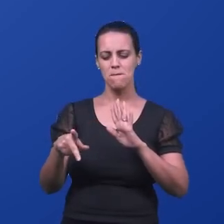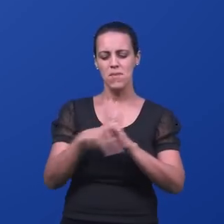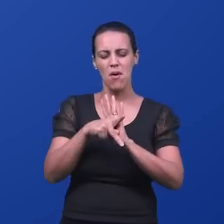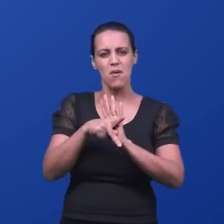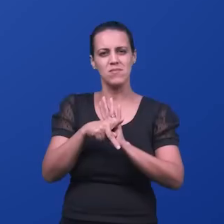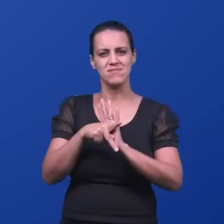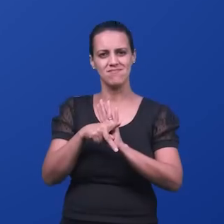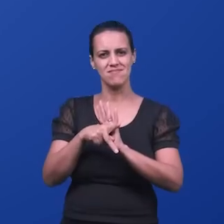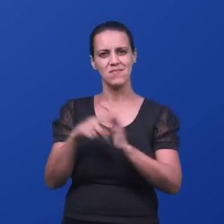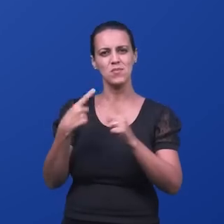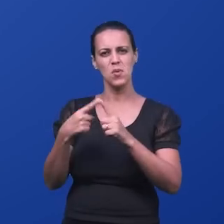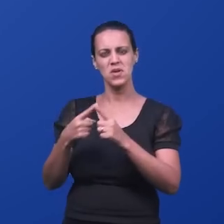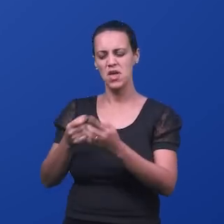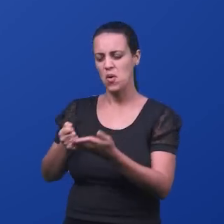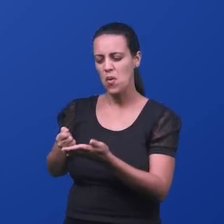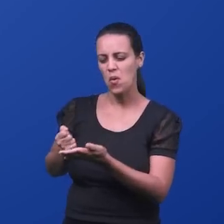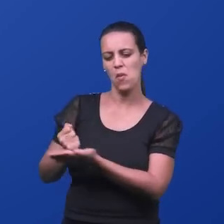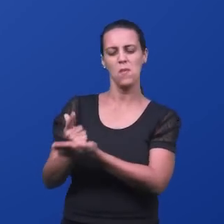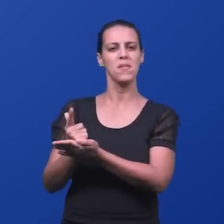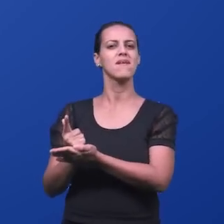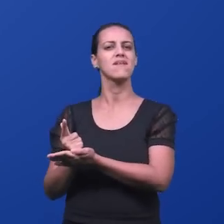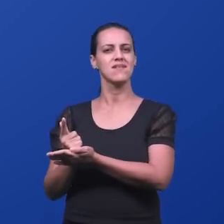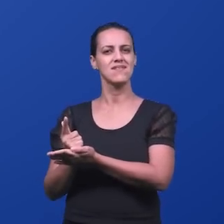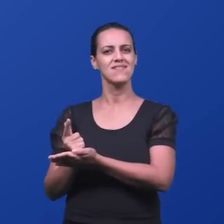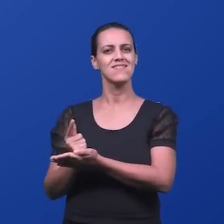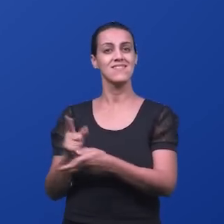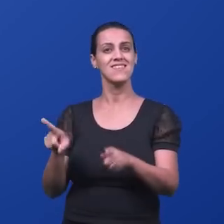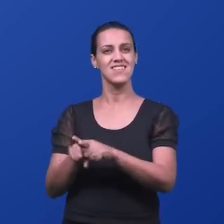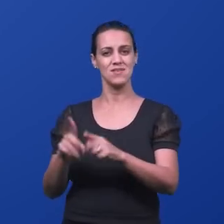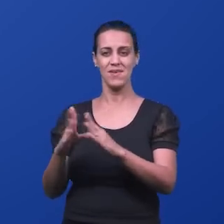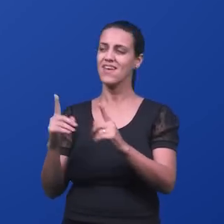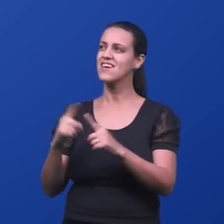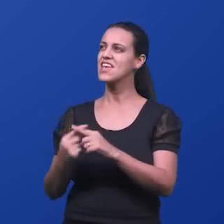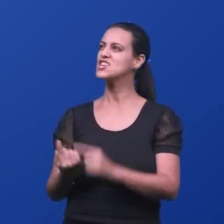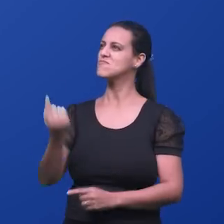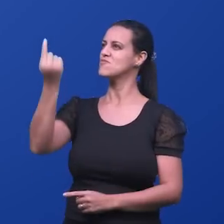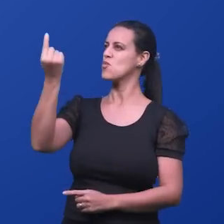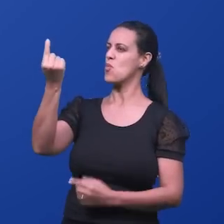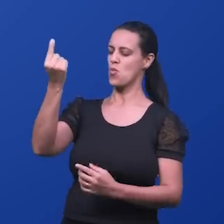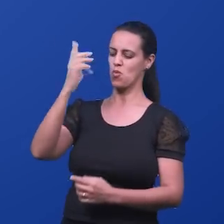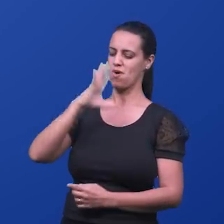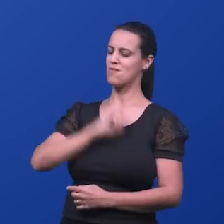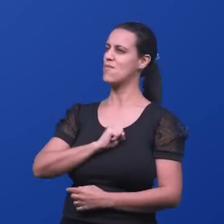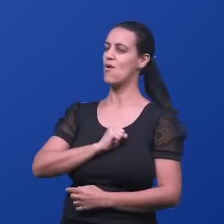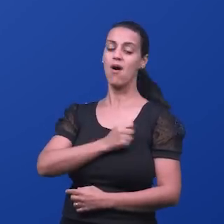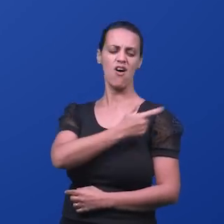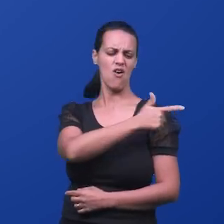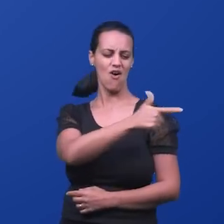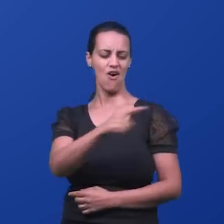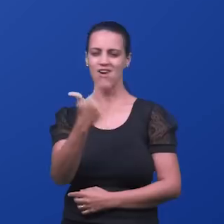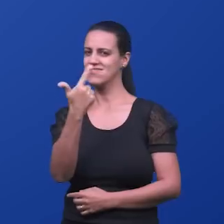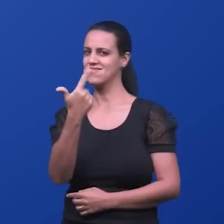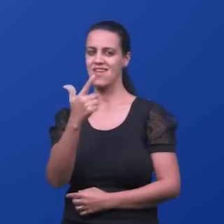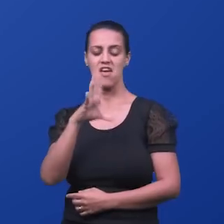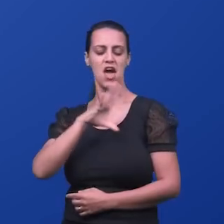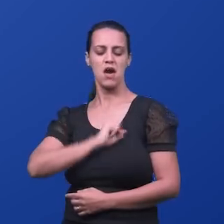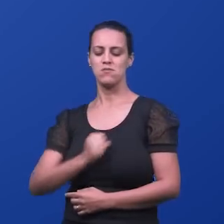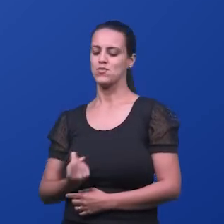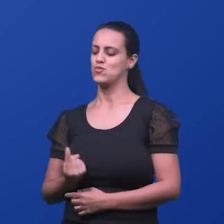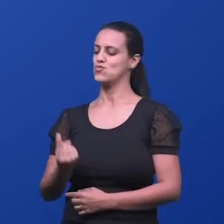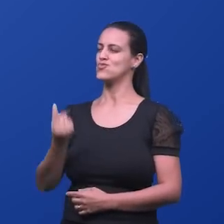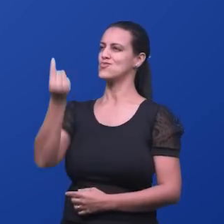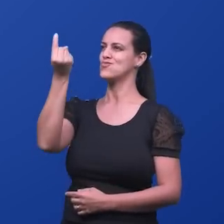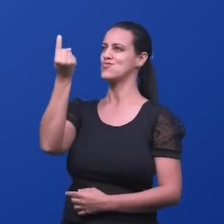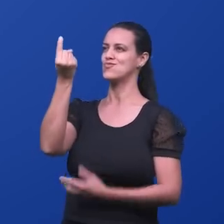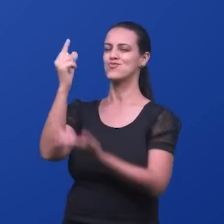pois ele comprou. E a igreja tem Jesus como seu único amor. Ela não tem outro amor na sua vida, mas